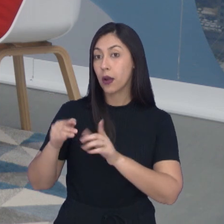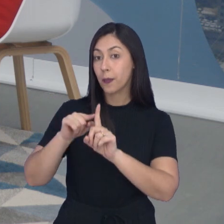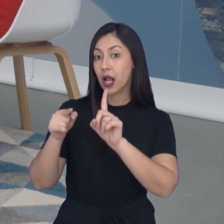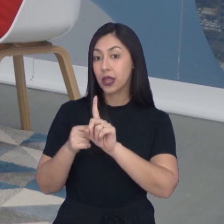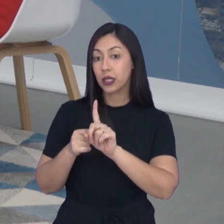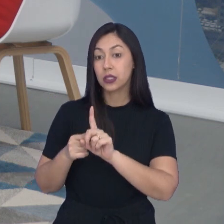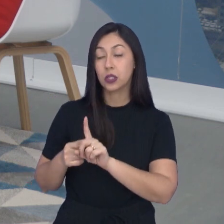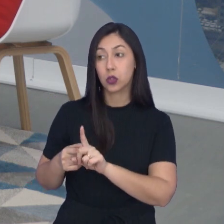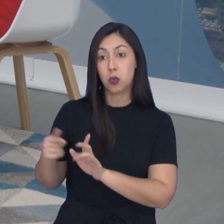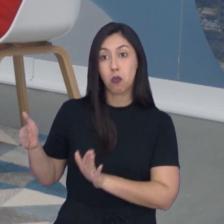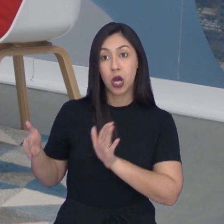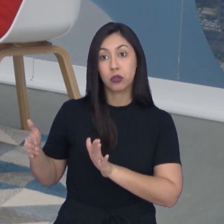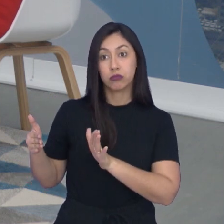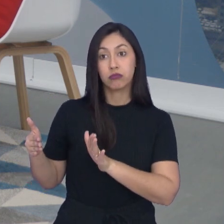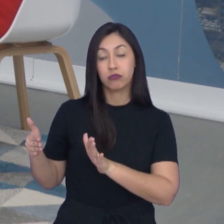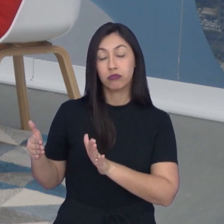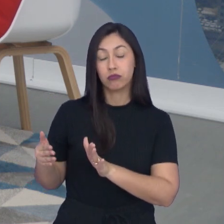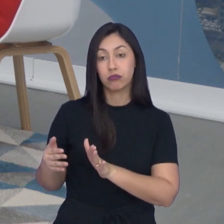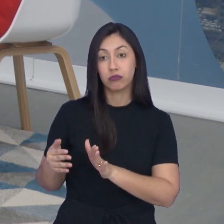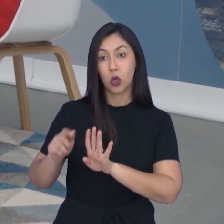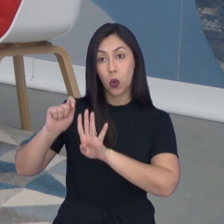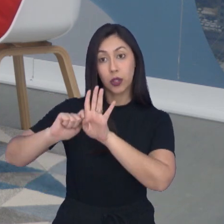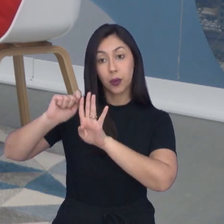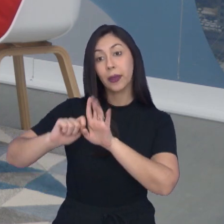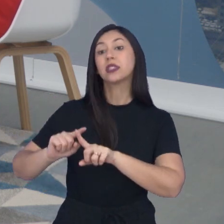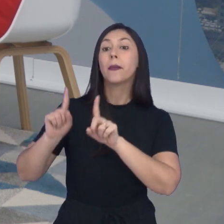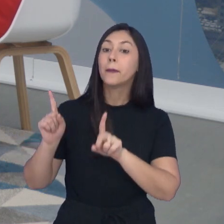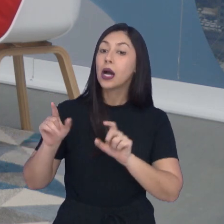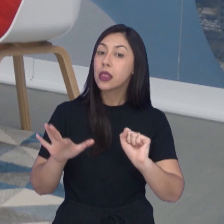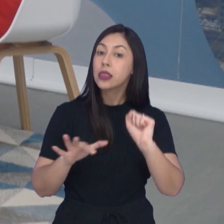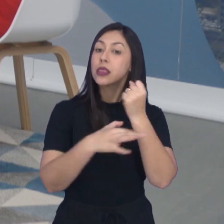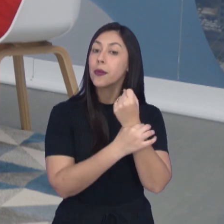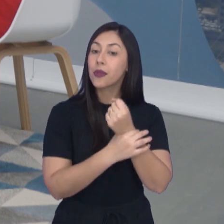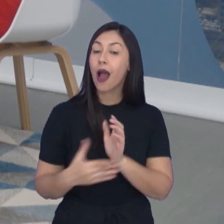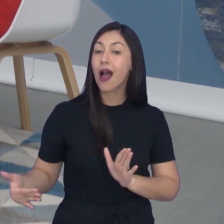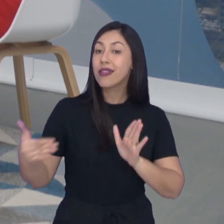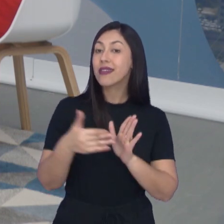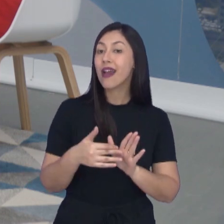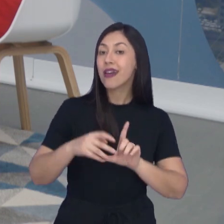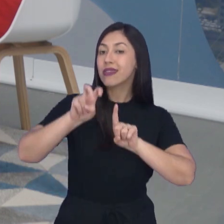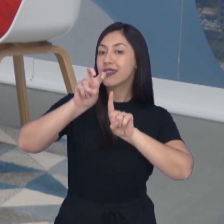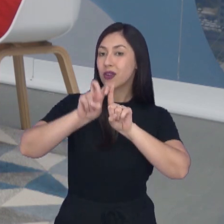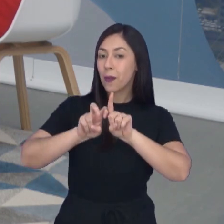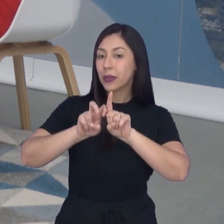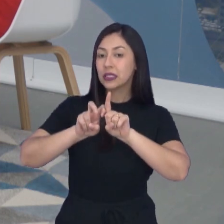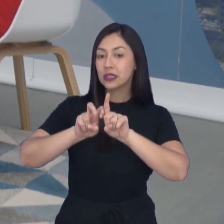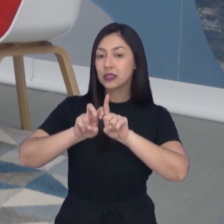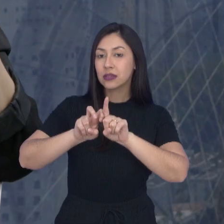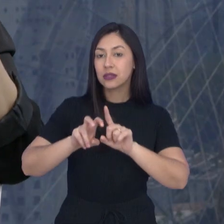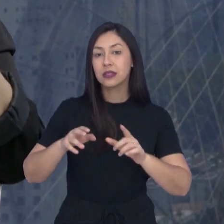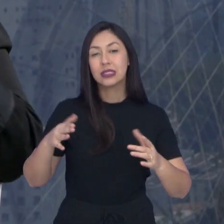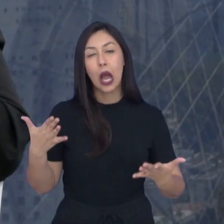portanto, 4 meses. Acontece que, veja bem a diferença da estabilidade, ela é vai até 5 meses após o parto. E você pode